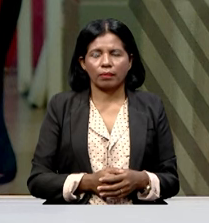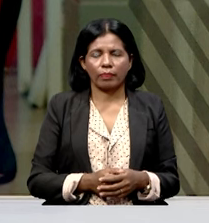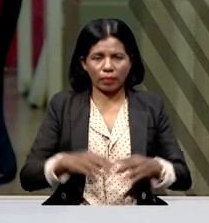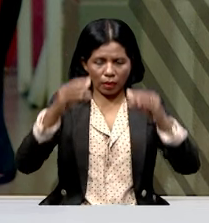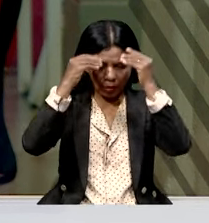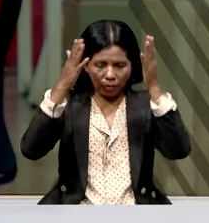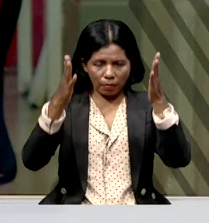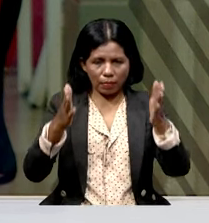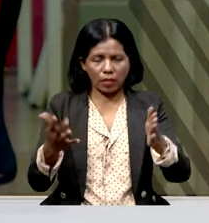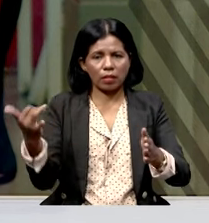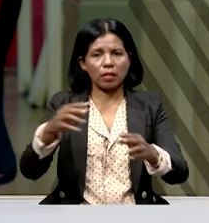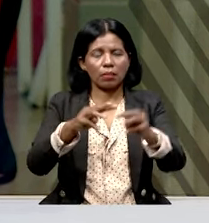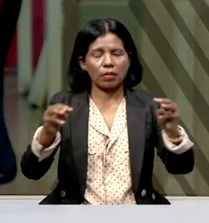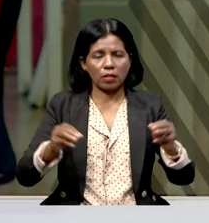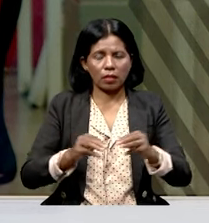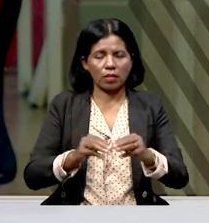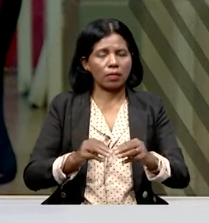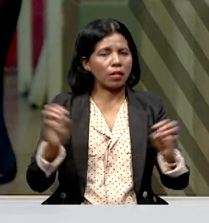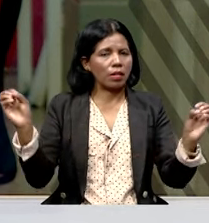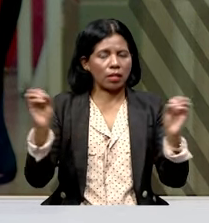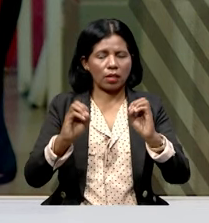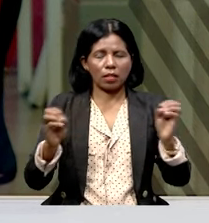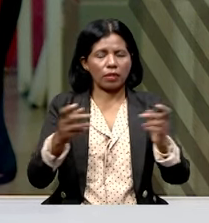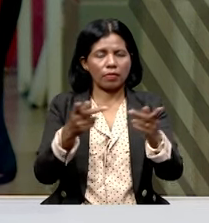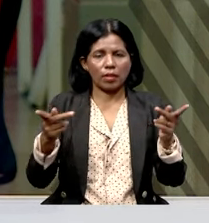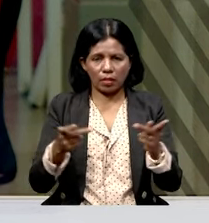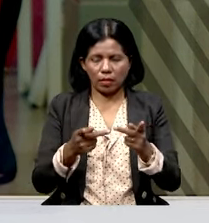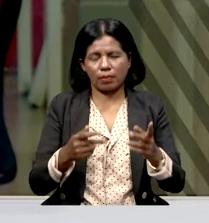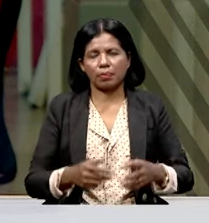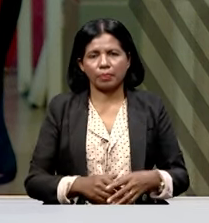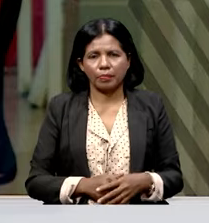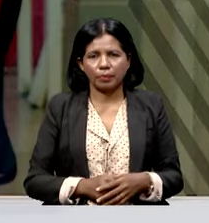professores destacados em município Laíha Condição.